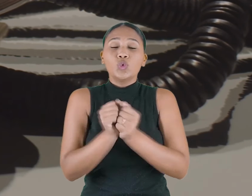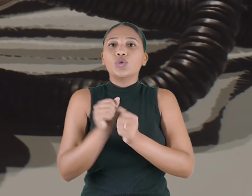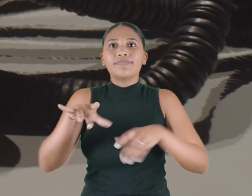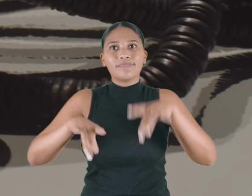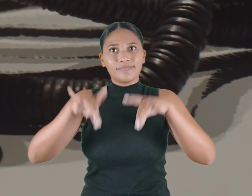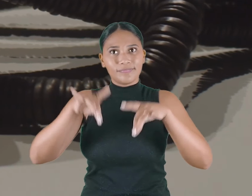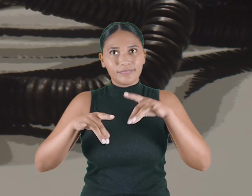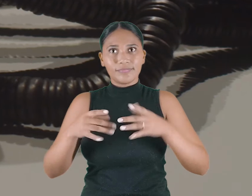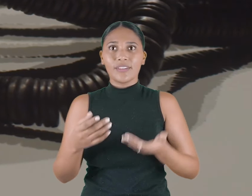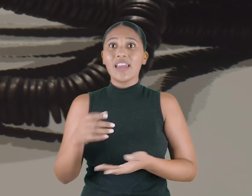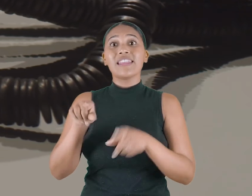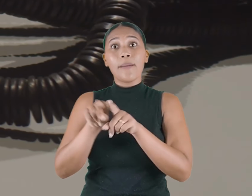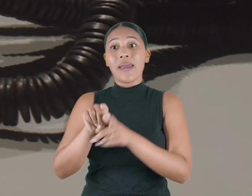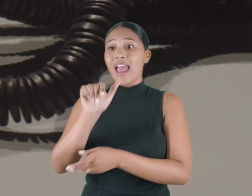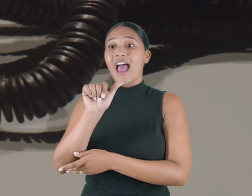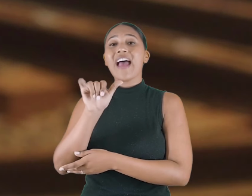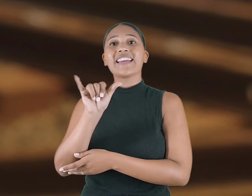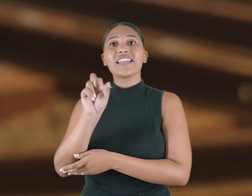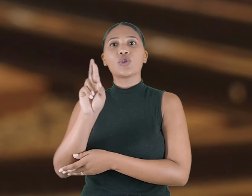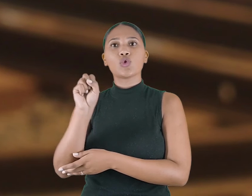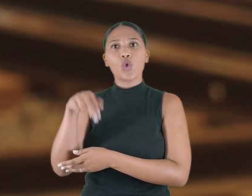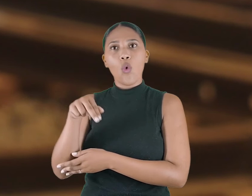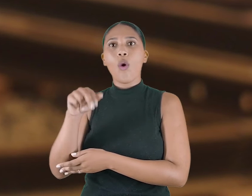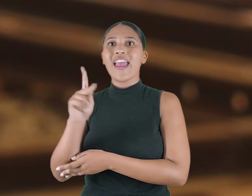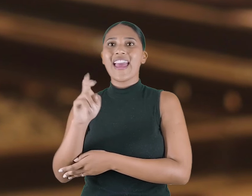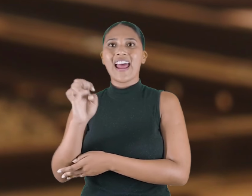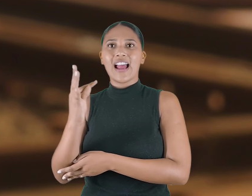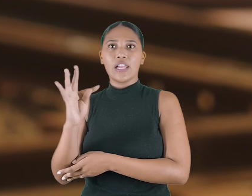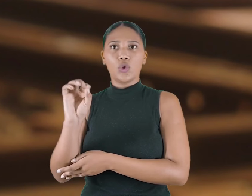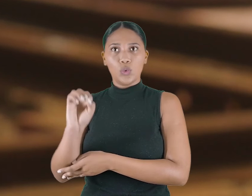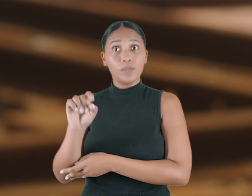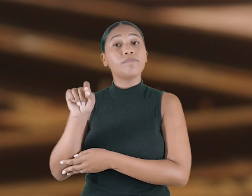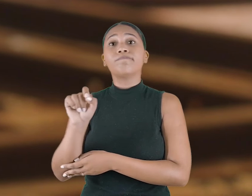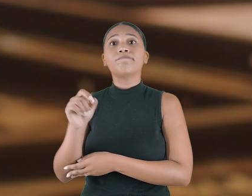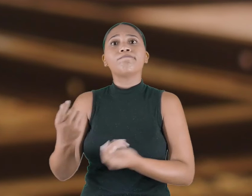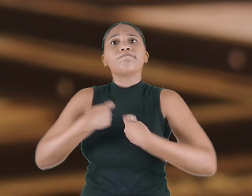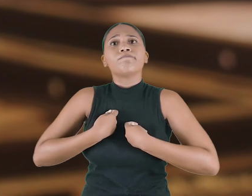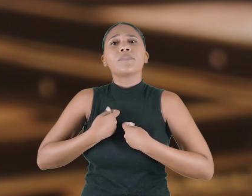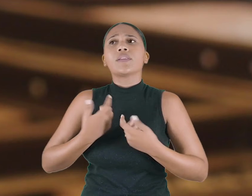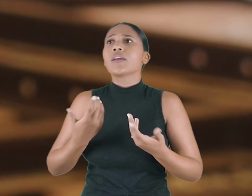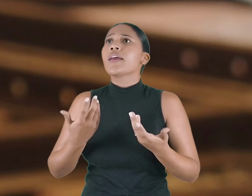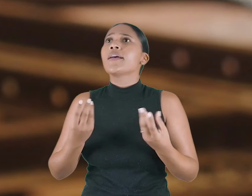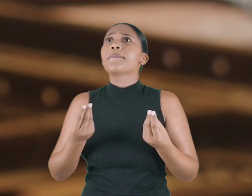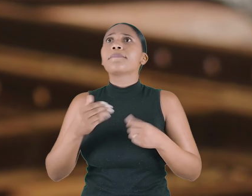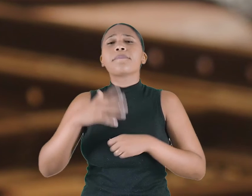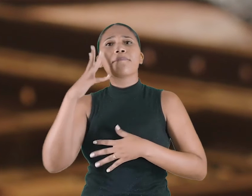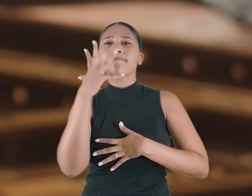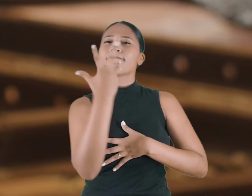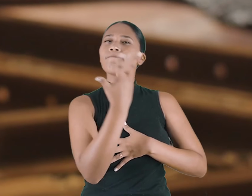essas curadorias junto a Ayrson Heráclito, me possibilitou entregar com muito